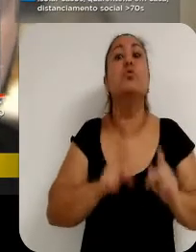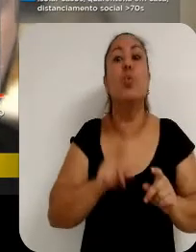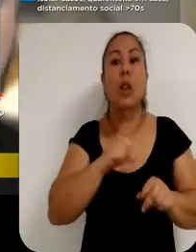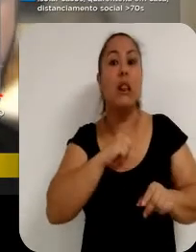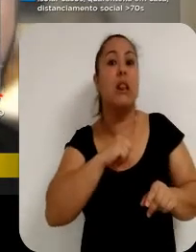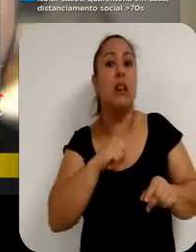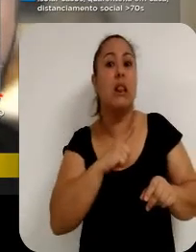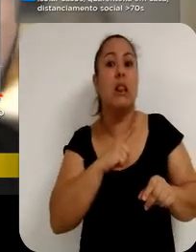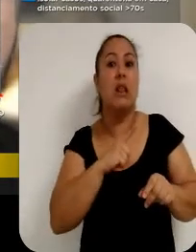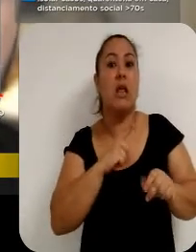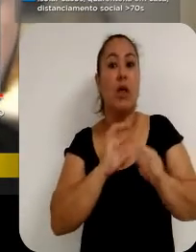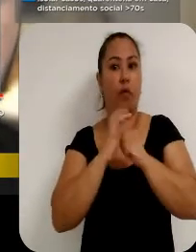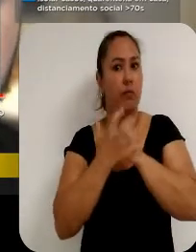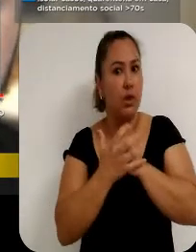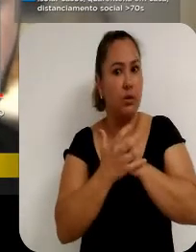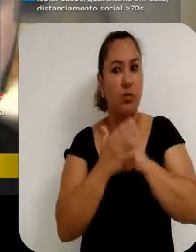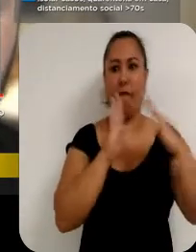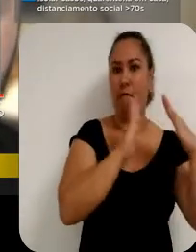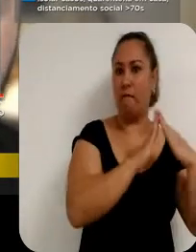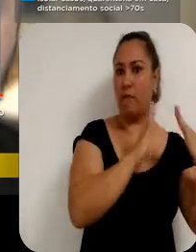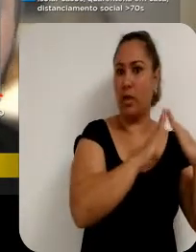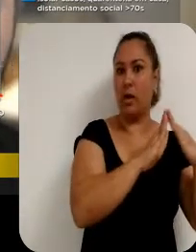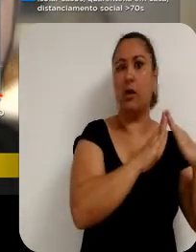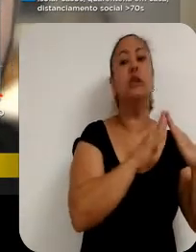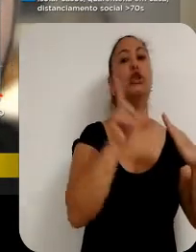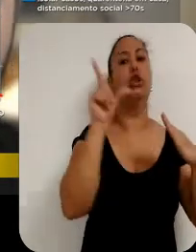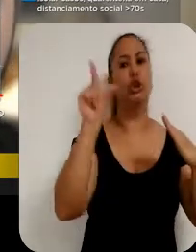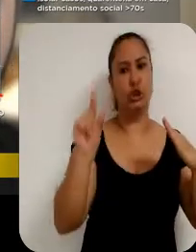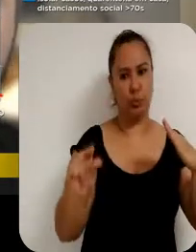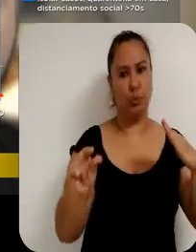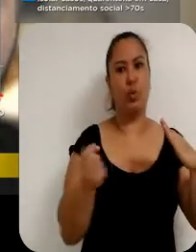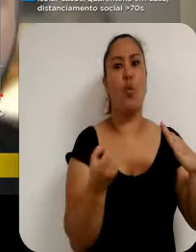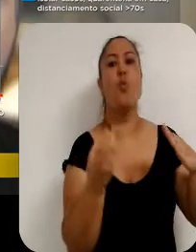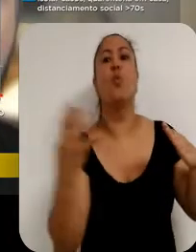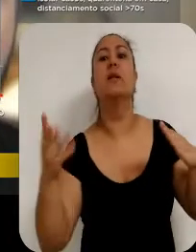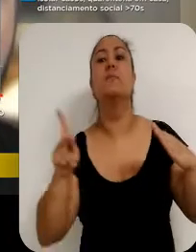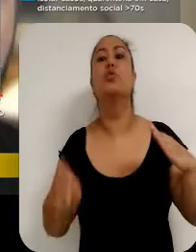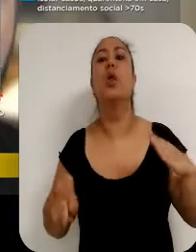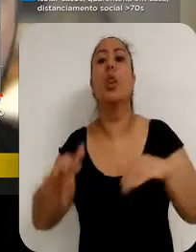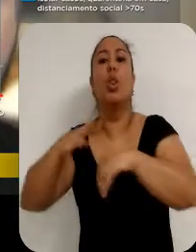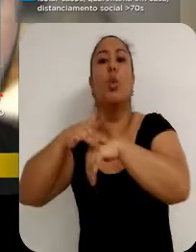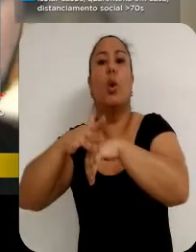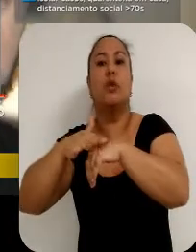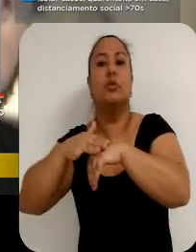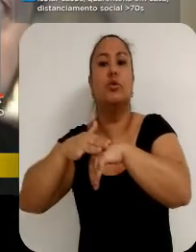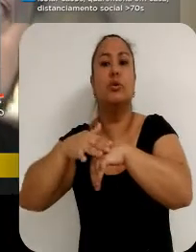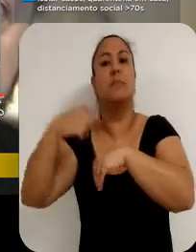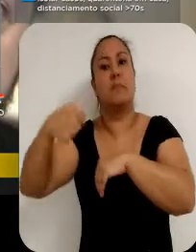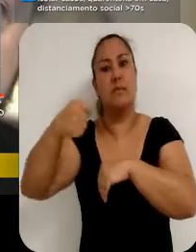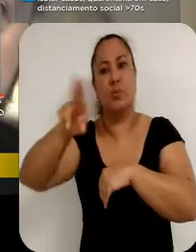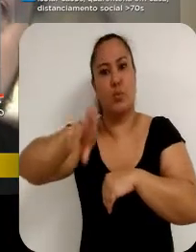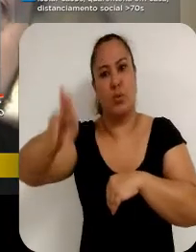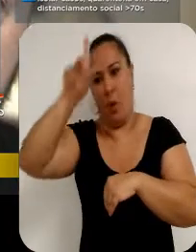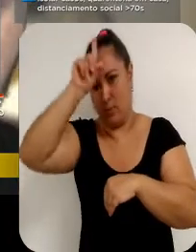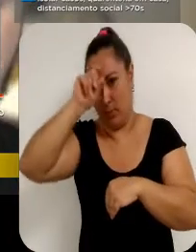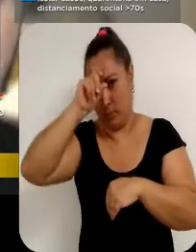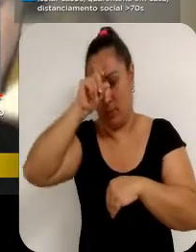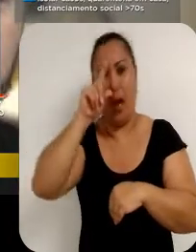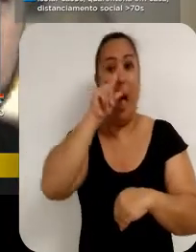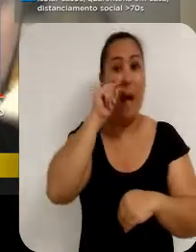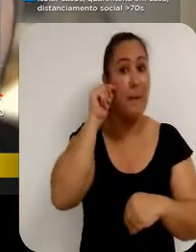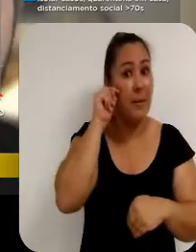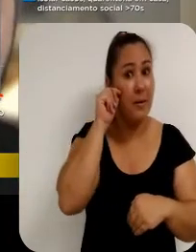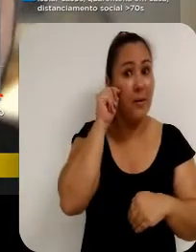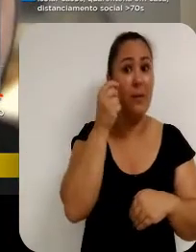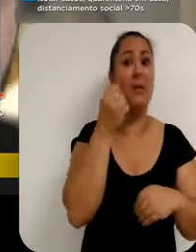pouco mais o número de pessoas precisando de leitos. Em amarelo, é o que acontece se você, além de isolar os casos, manter